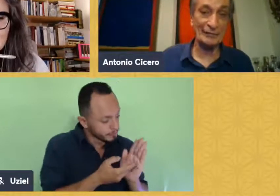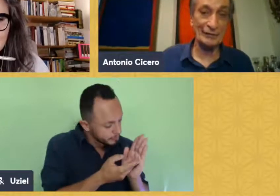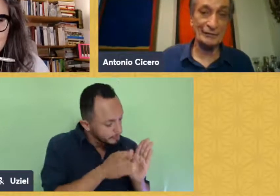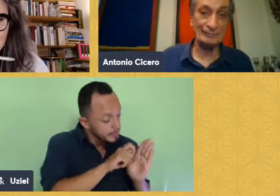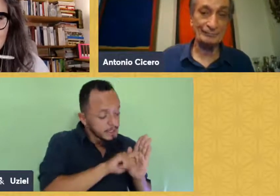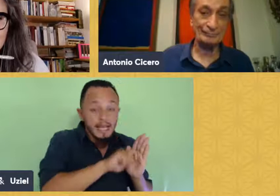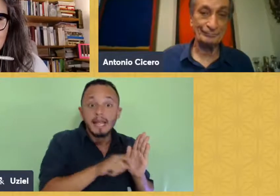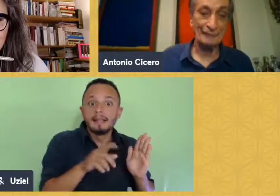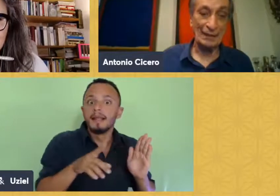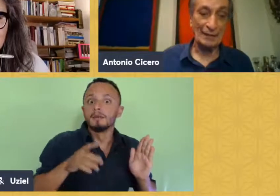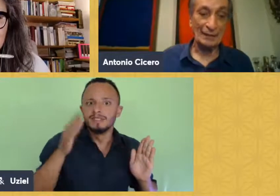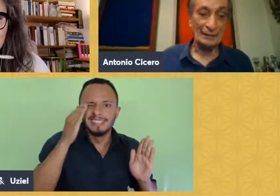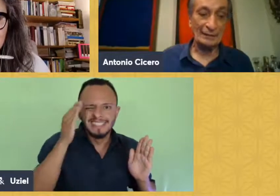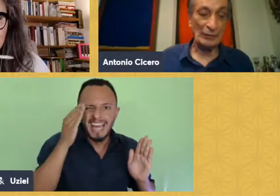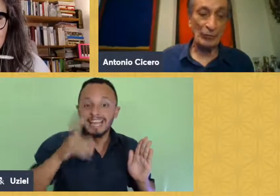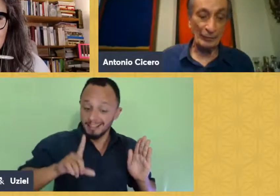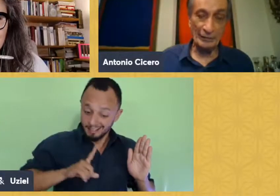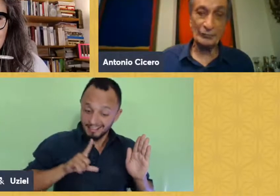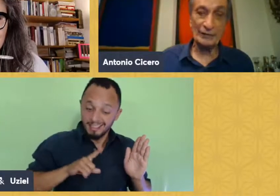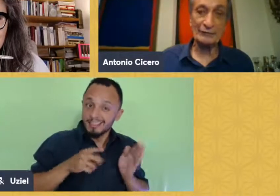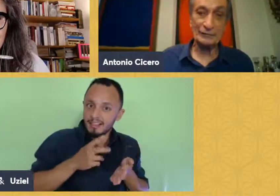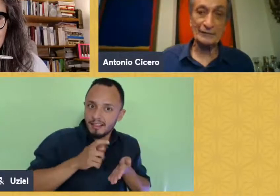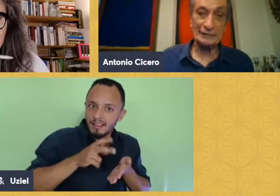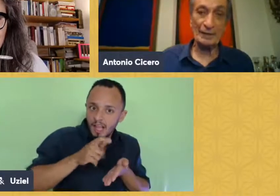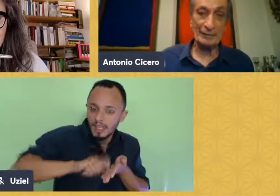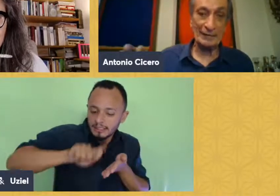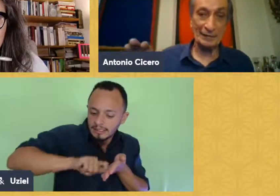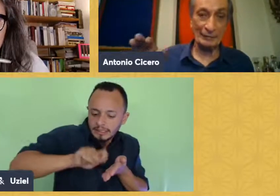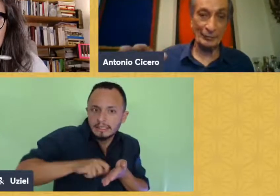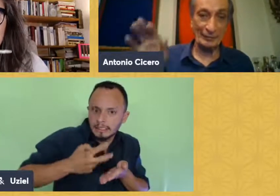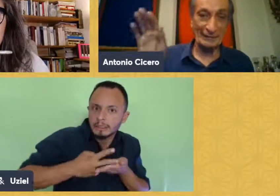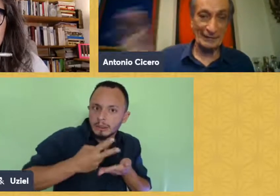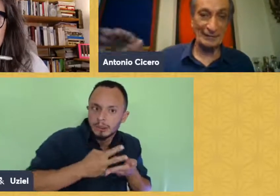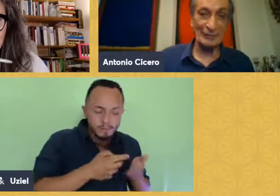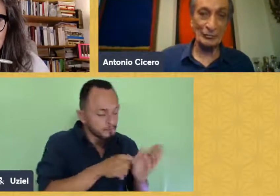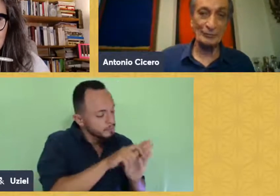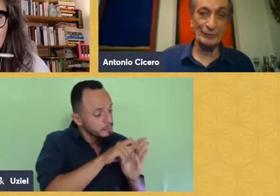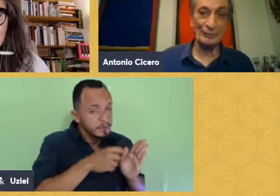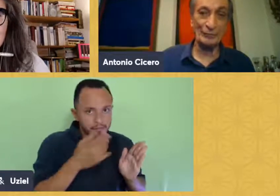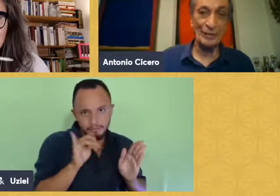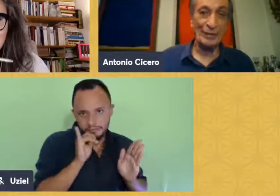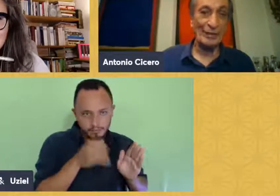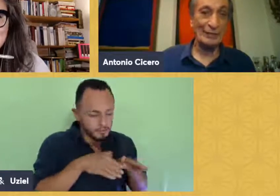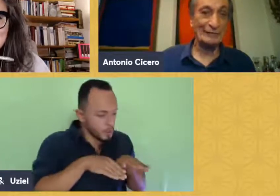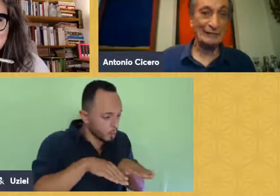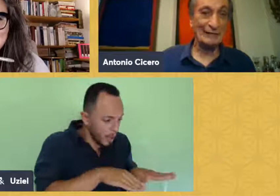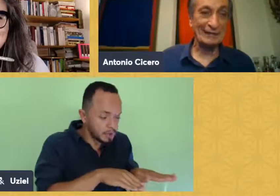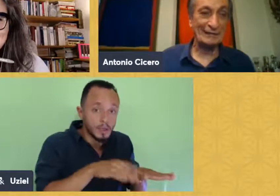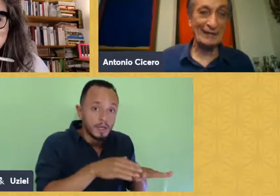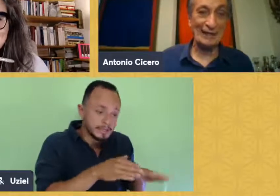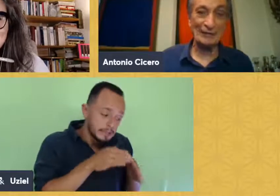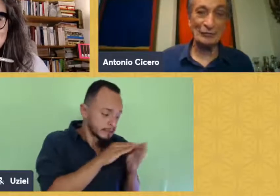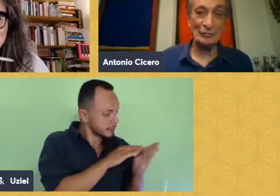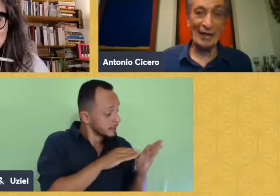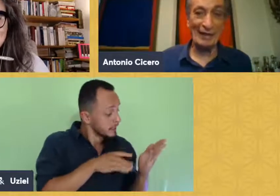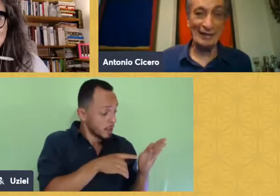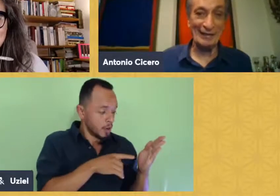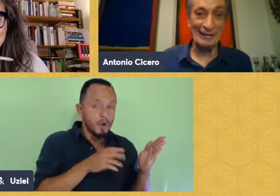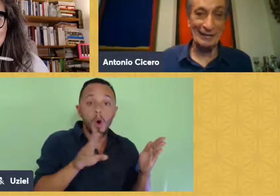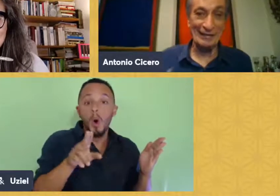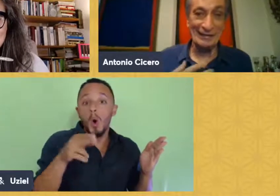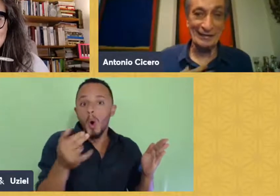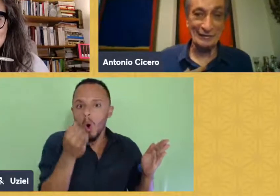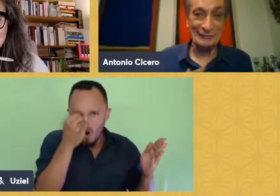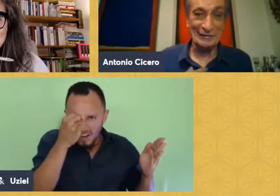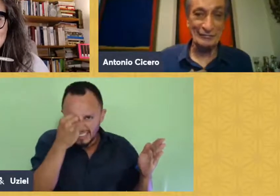levar adiante. Tem um momento em que você sabe que aquele poema tem que ser cumprido. Você está traindo a